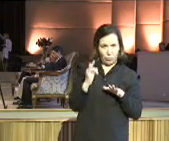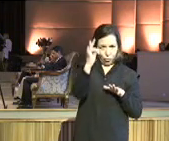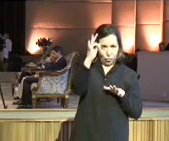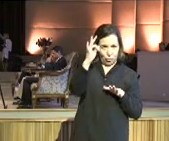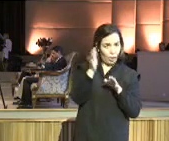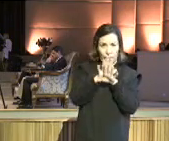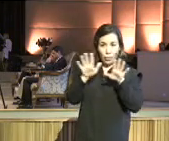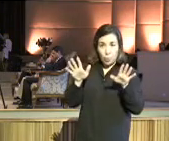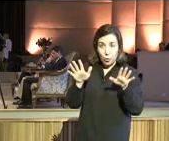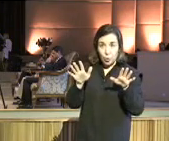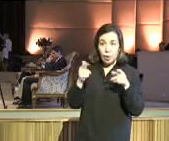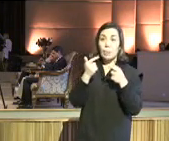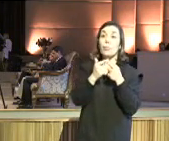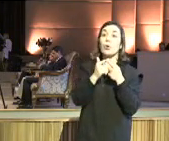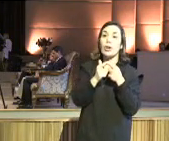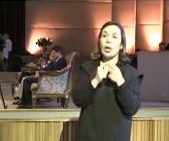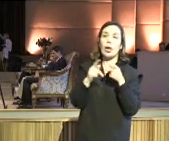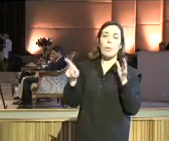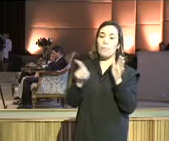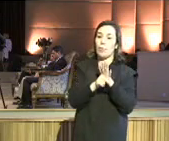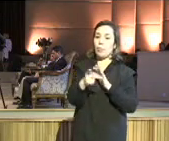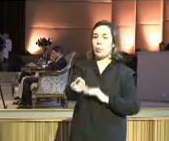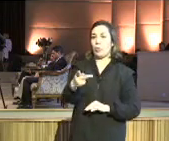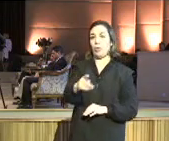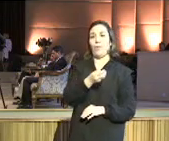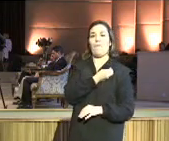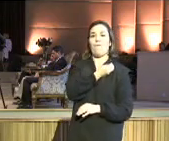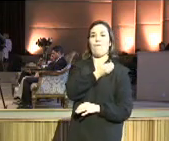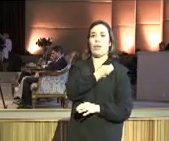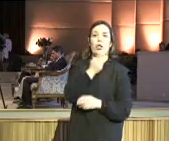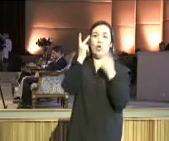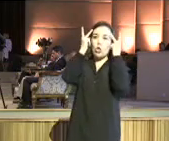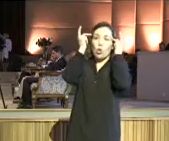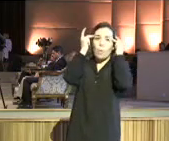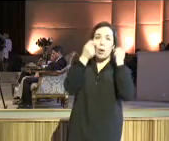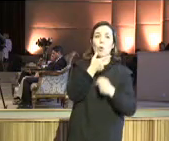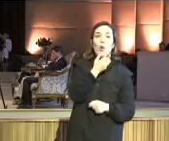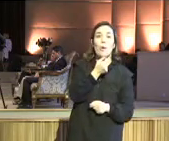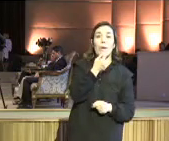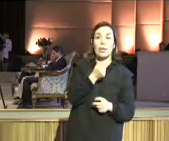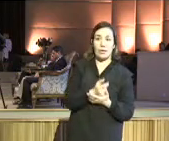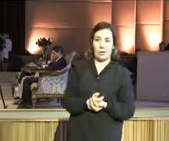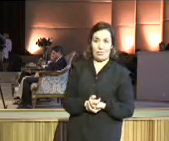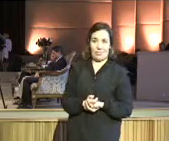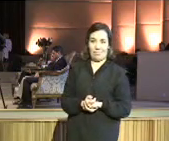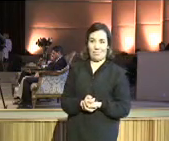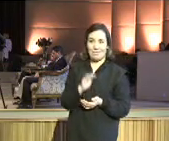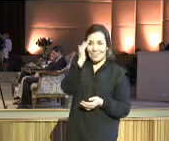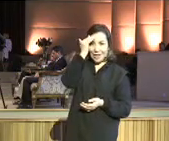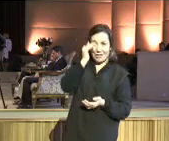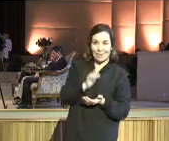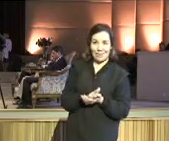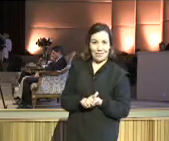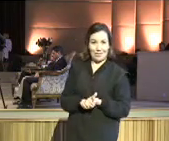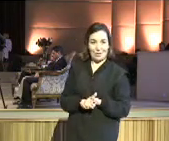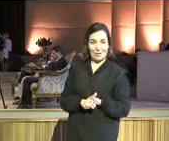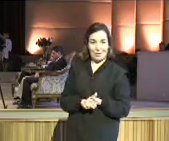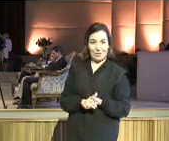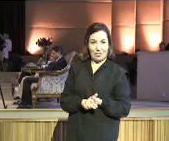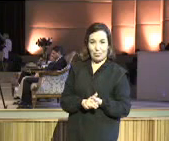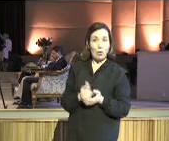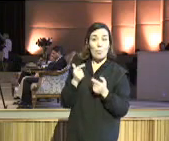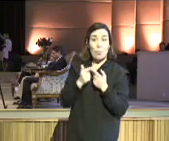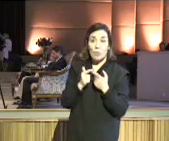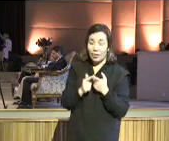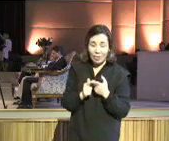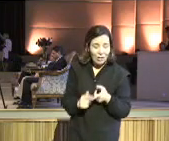E quando eu estou na perspectiva errada, eu estou buscando escudos e glória. E na verdade nós somos